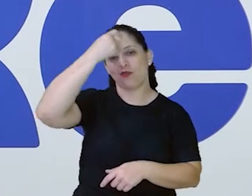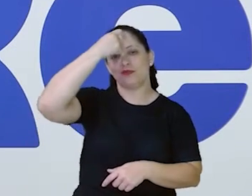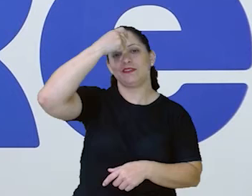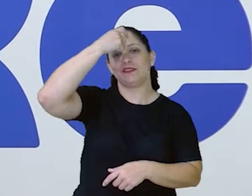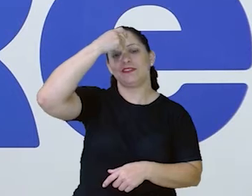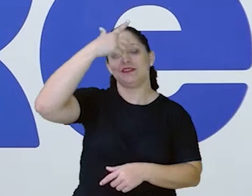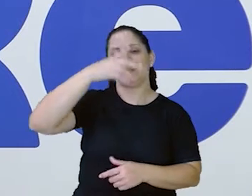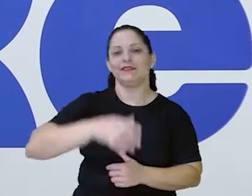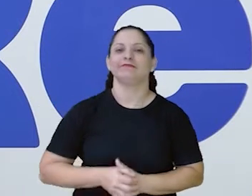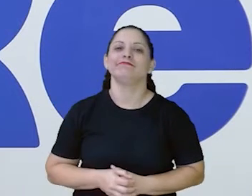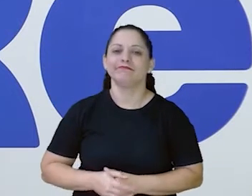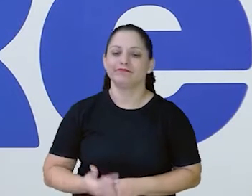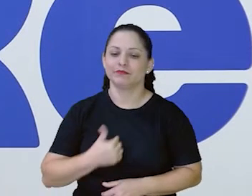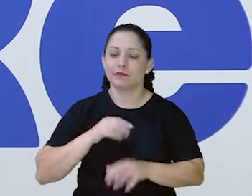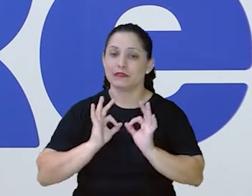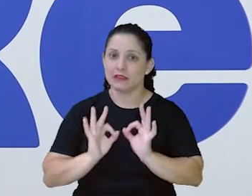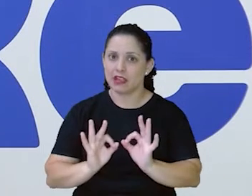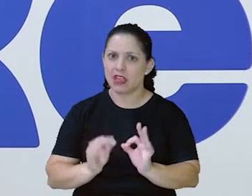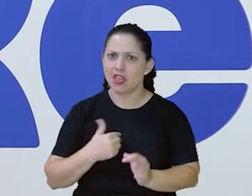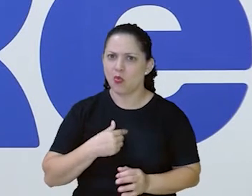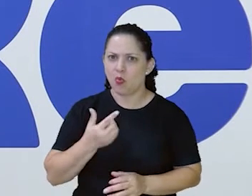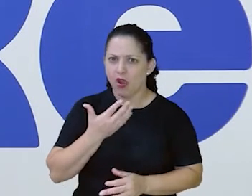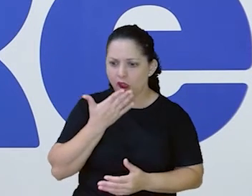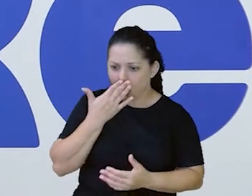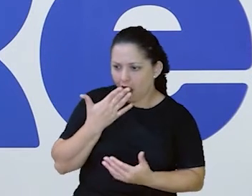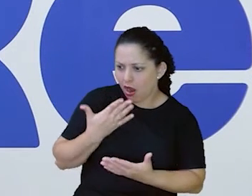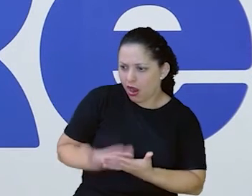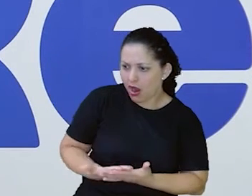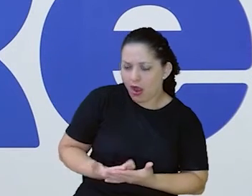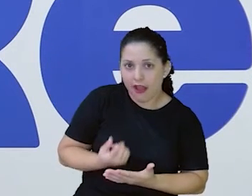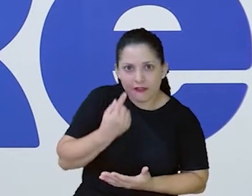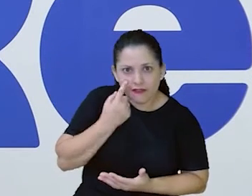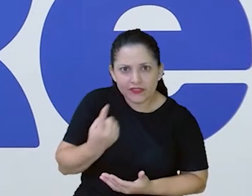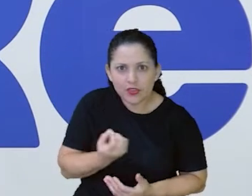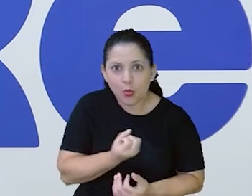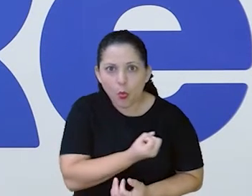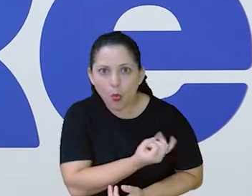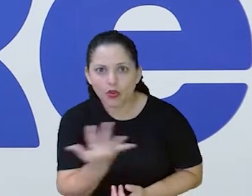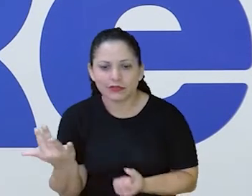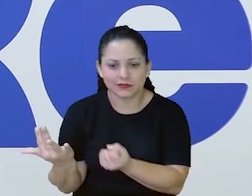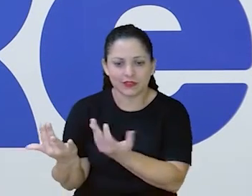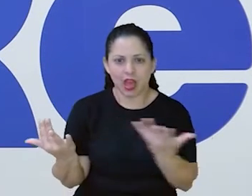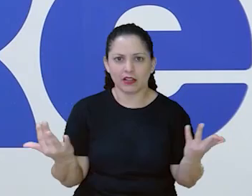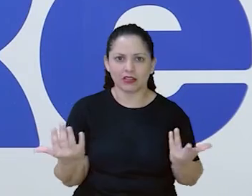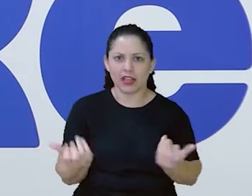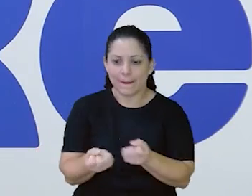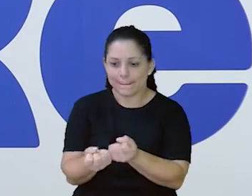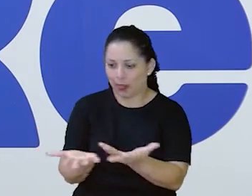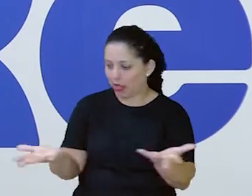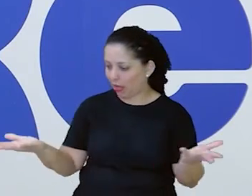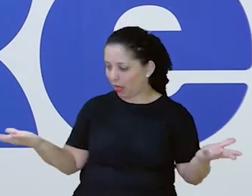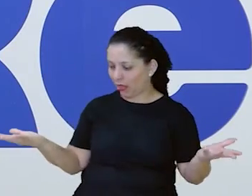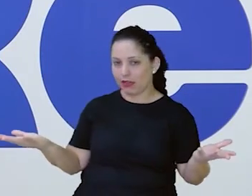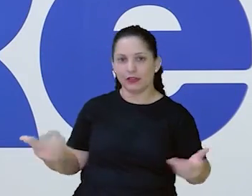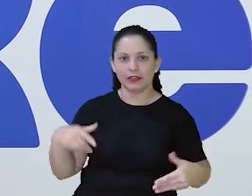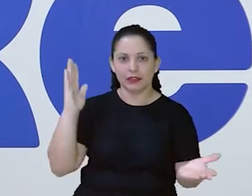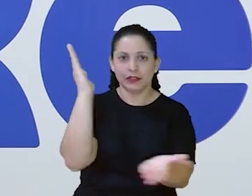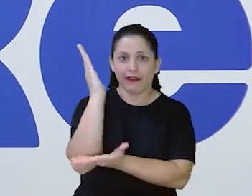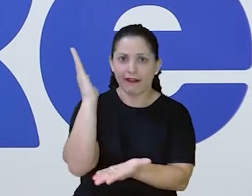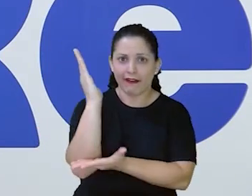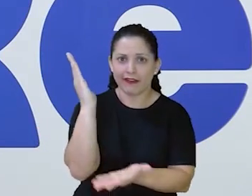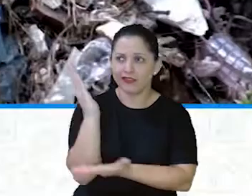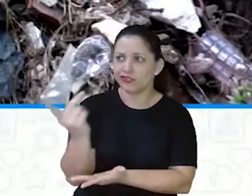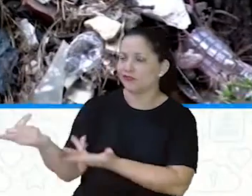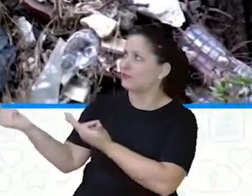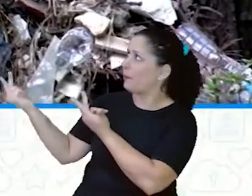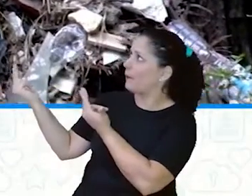isso? Eu, certa vez, me assustei com a quantidade de garrafas, como aqui vocês estão percebendo na imagem,